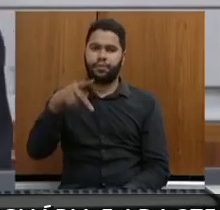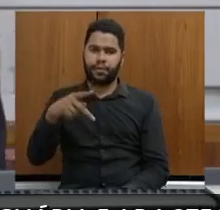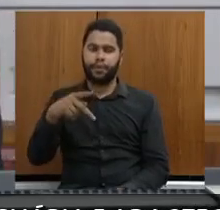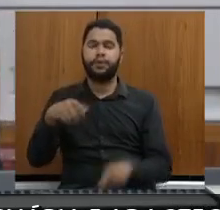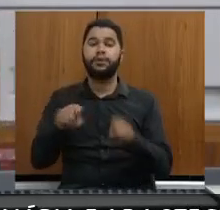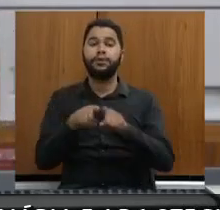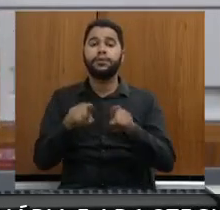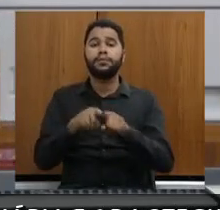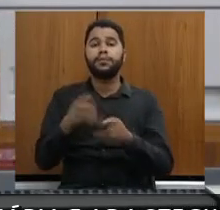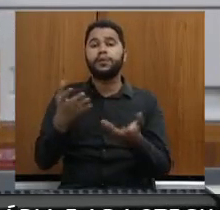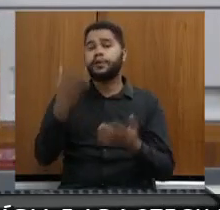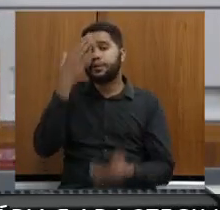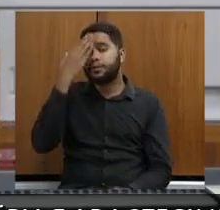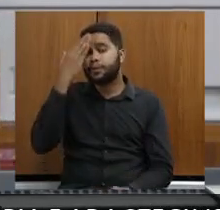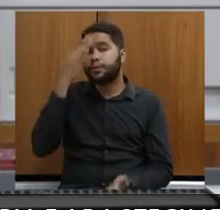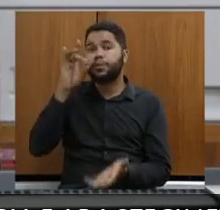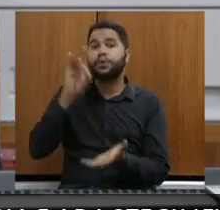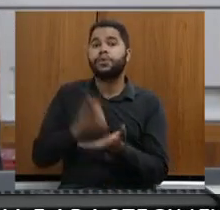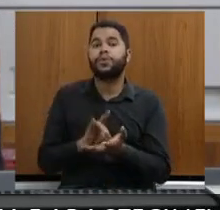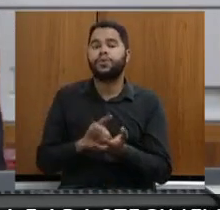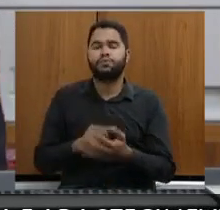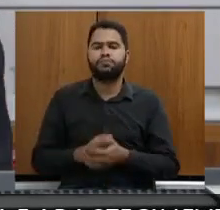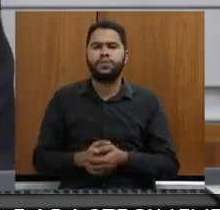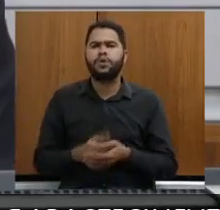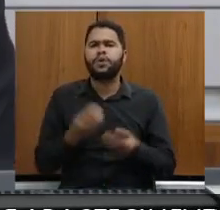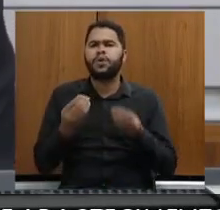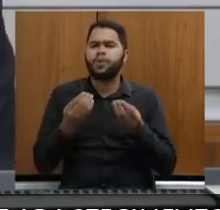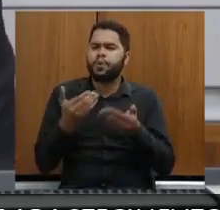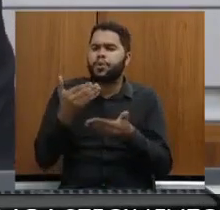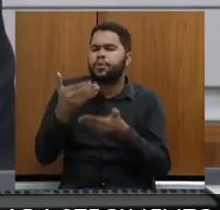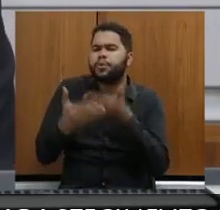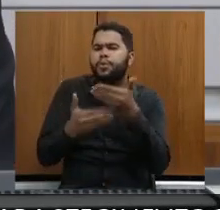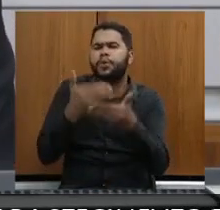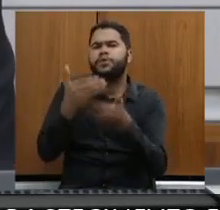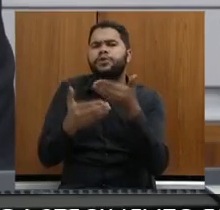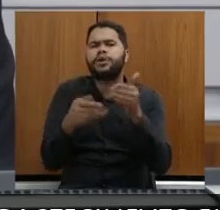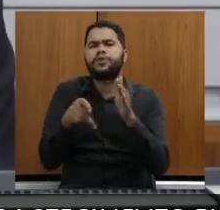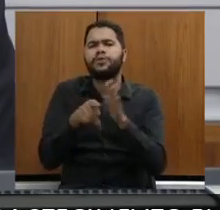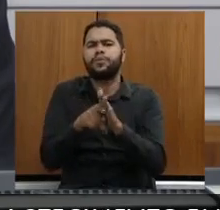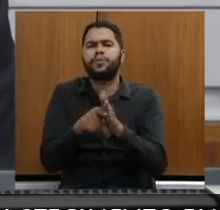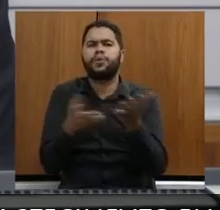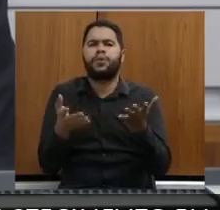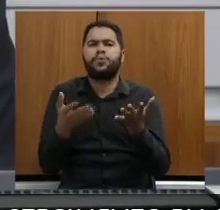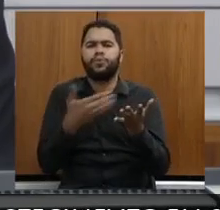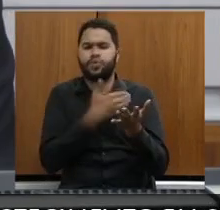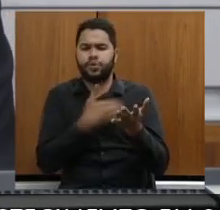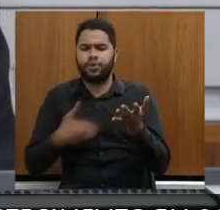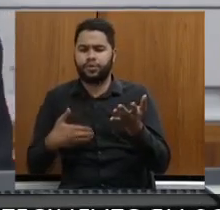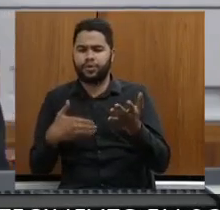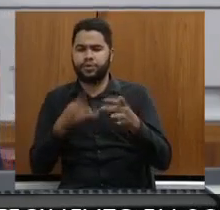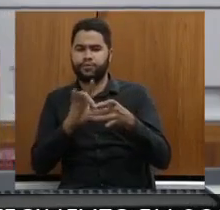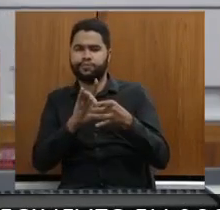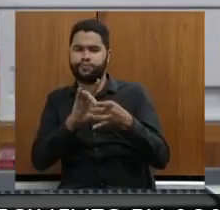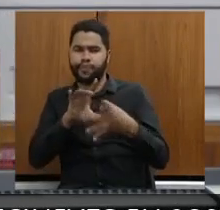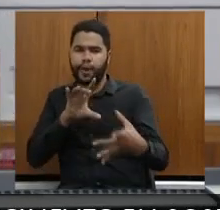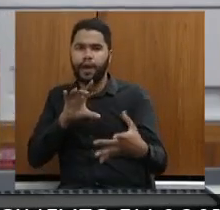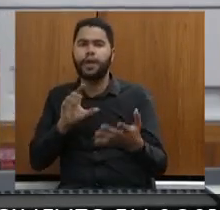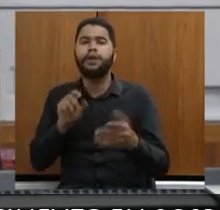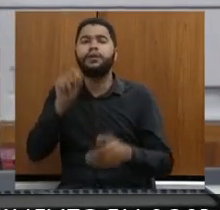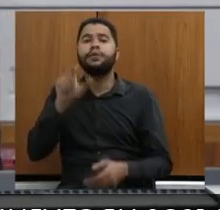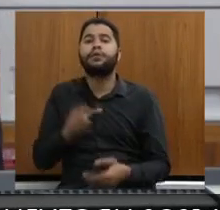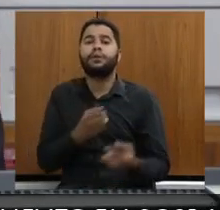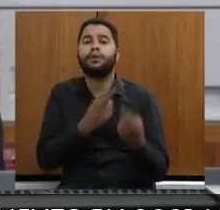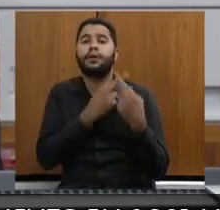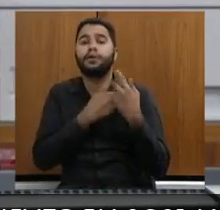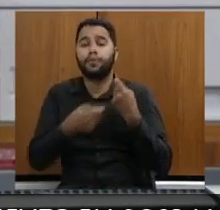lá e queria saber exatamente como que tá o esse processo de desestatização e quem será